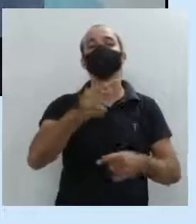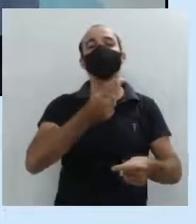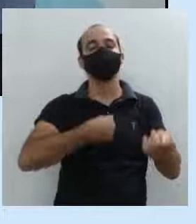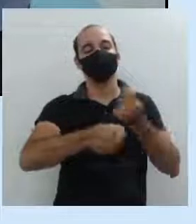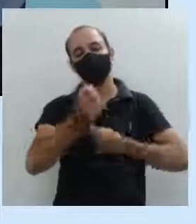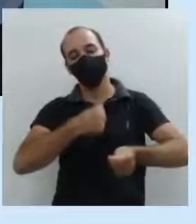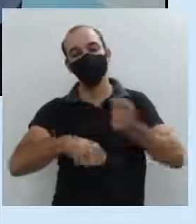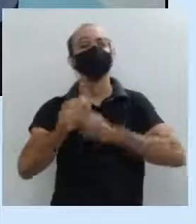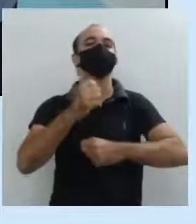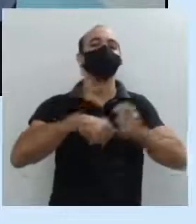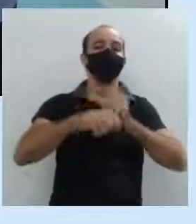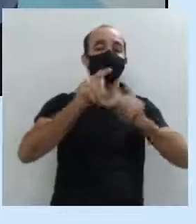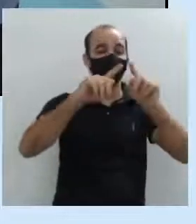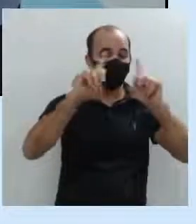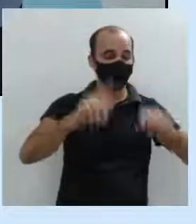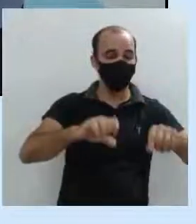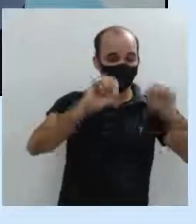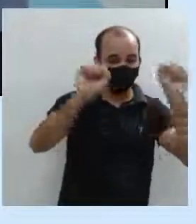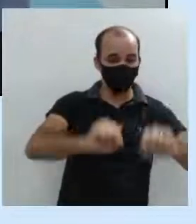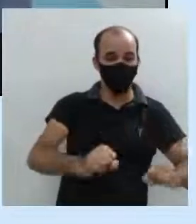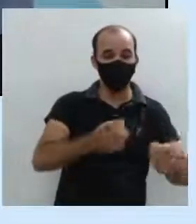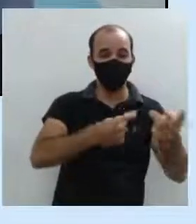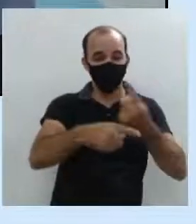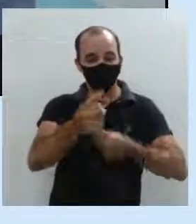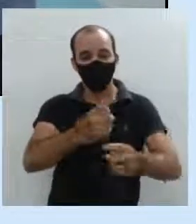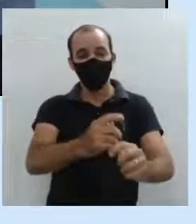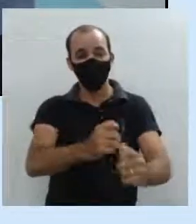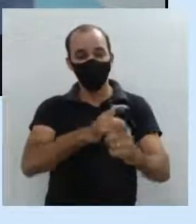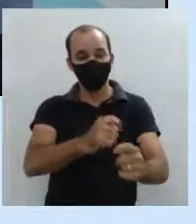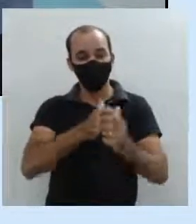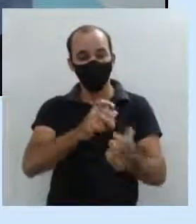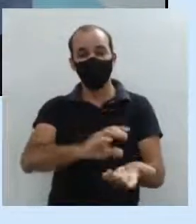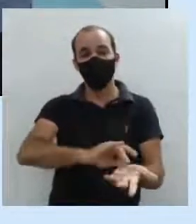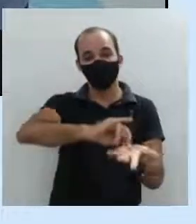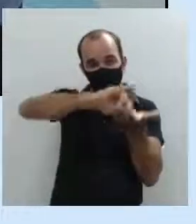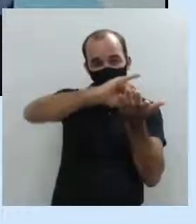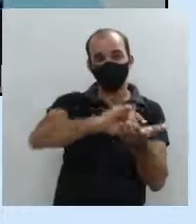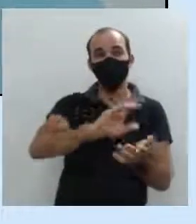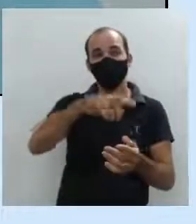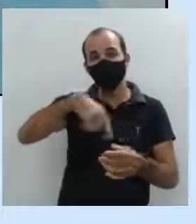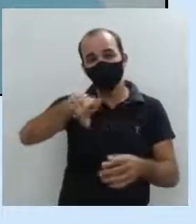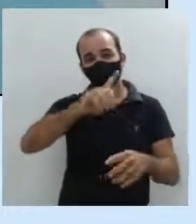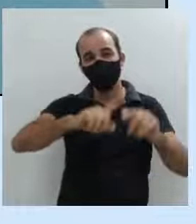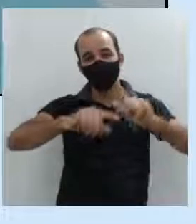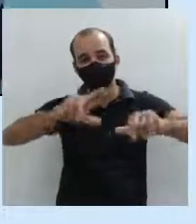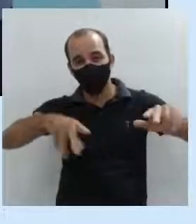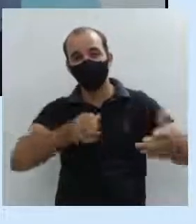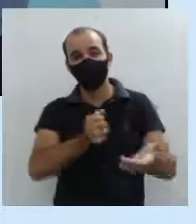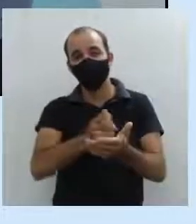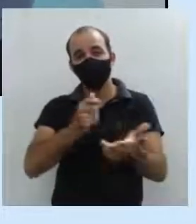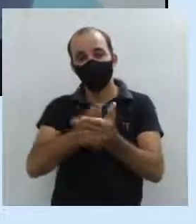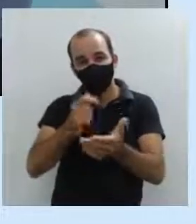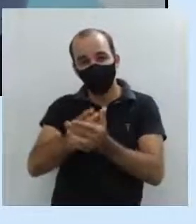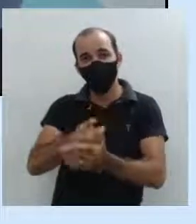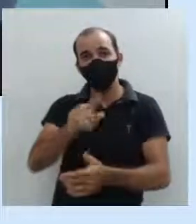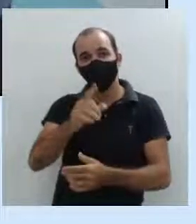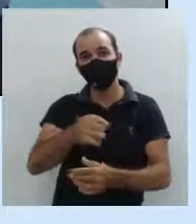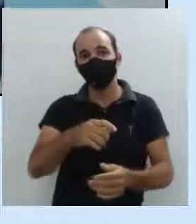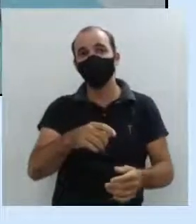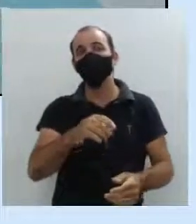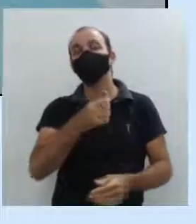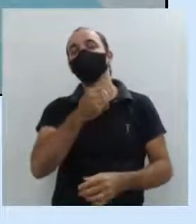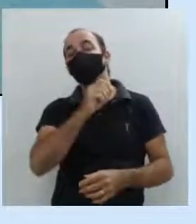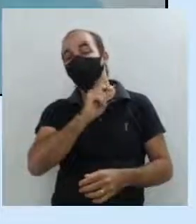sistemática e programada exploração de bens considerados culturais. Ou seja, somos levados ao consumo,